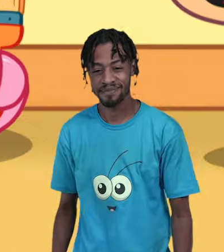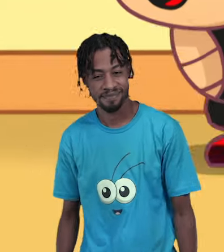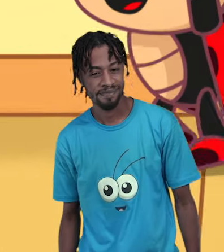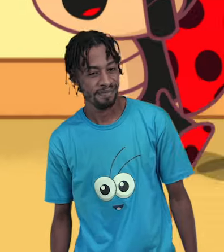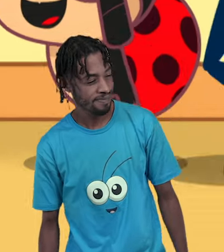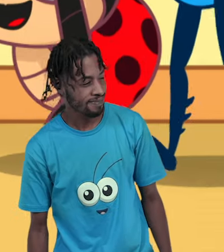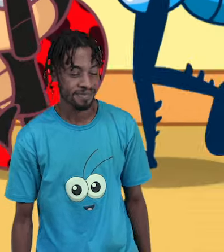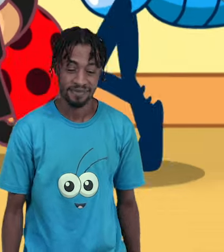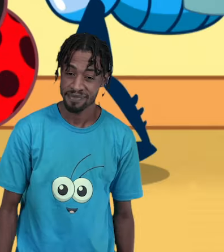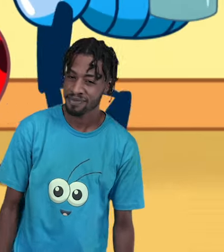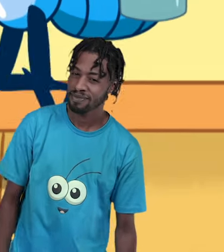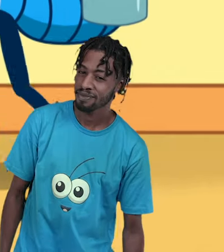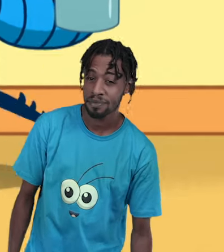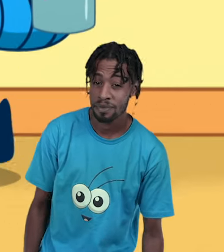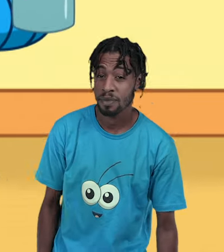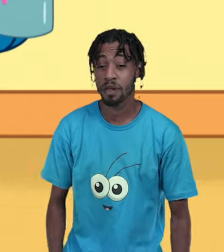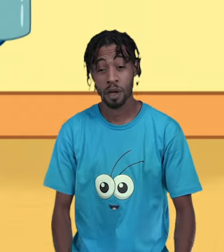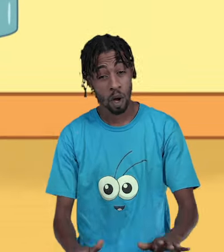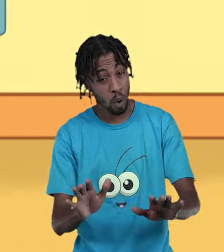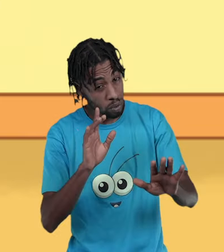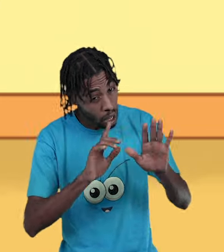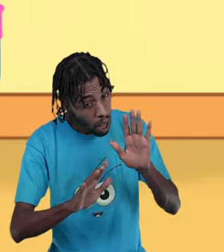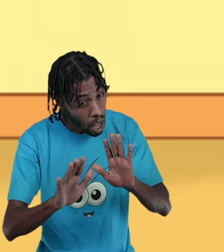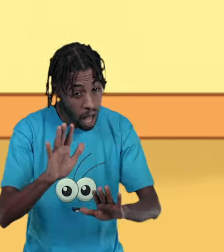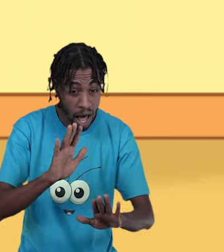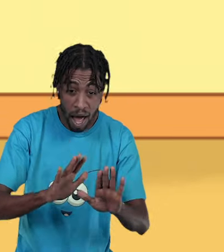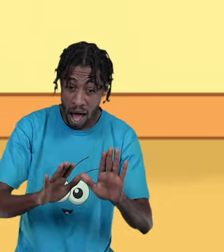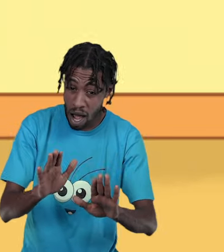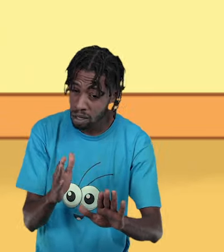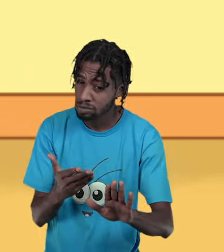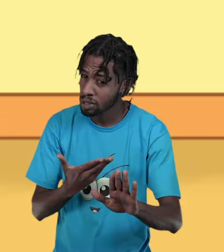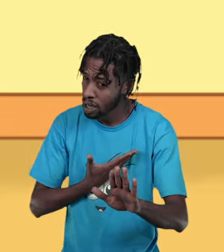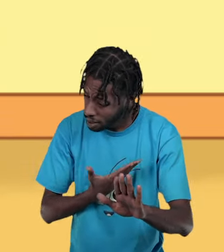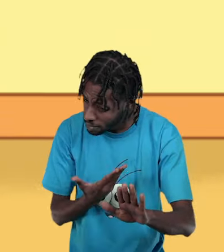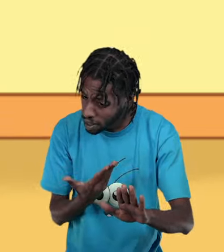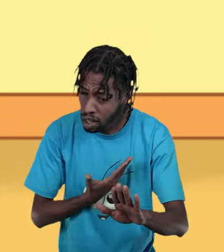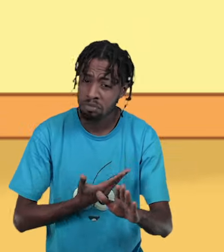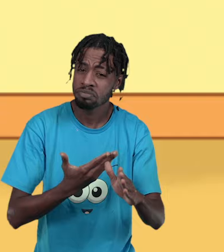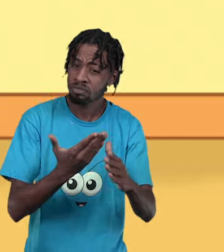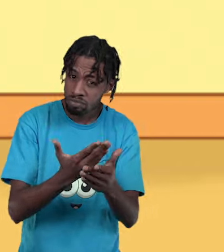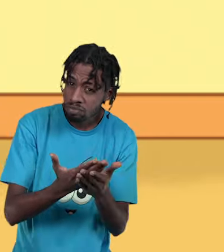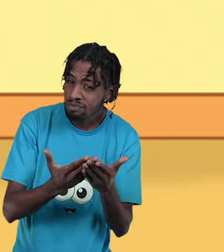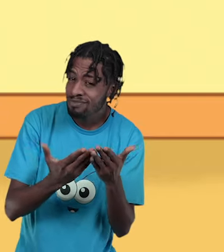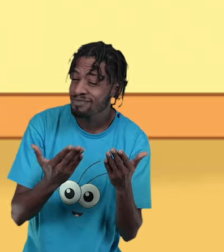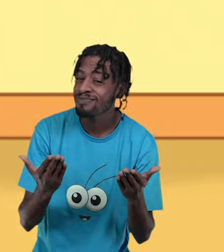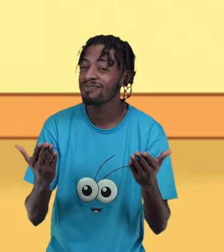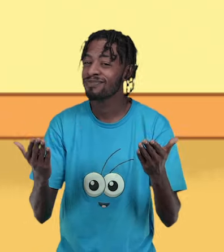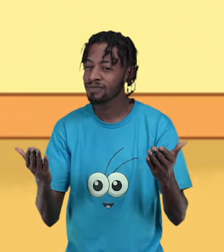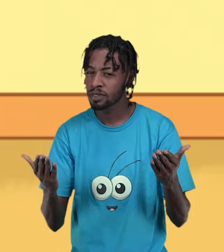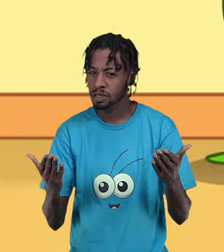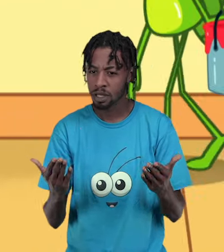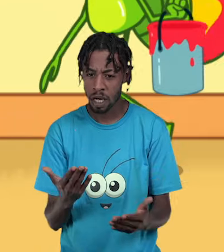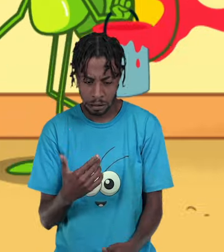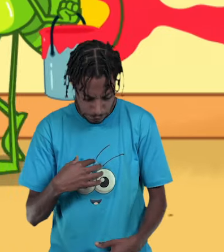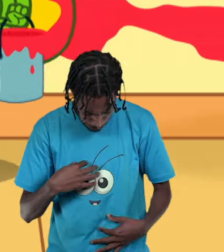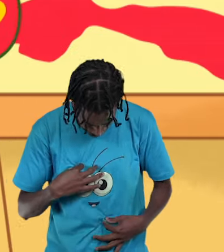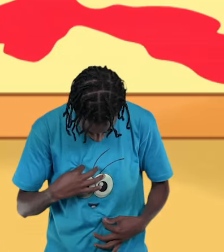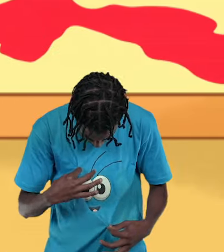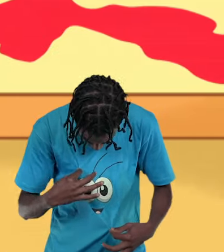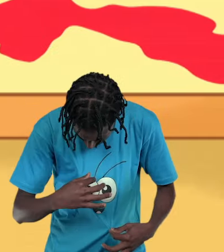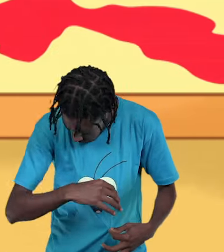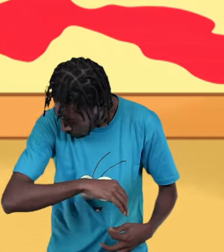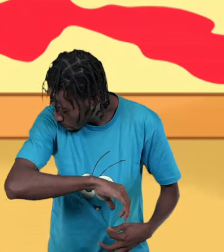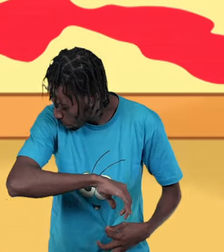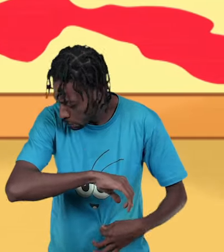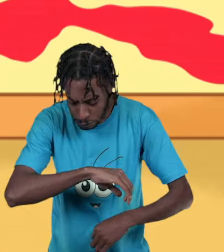Mas cuidado, amiguinhos Pra sua roupa não sujar